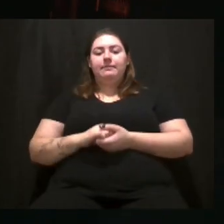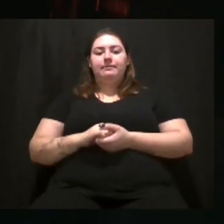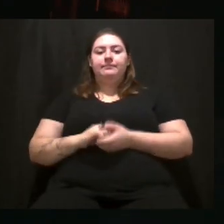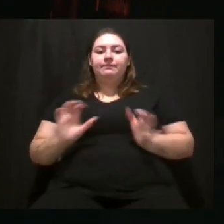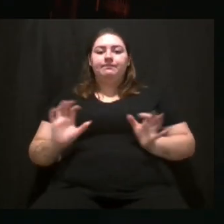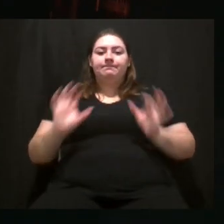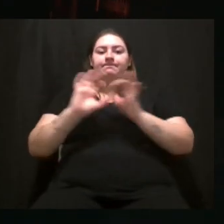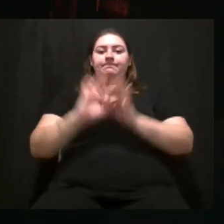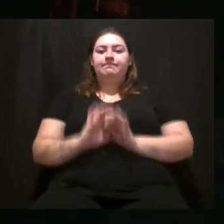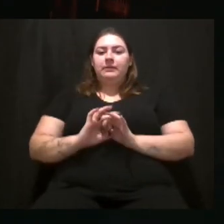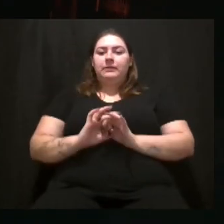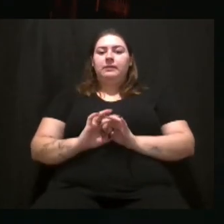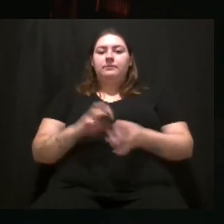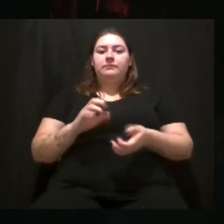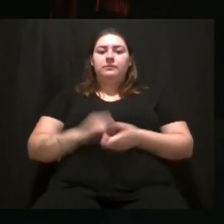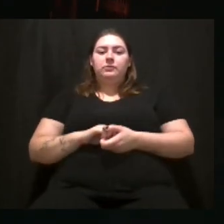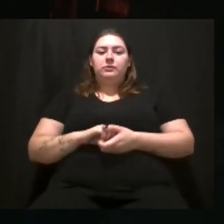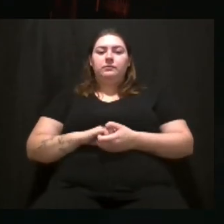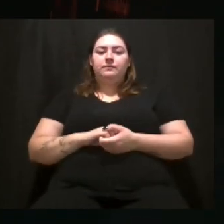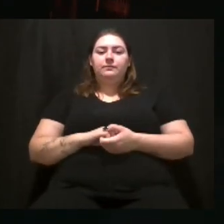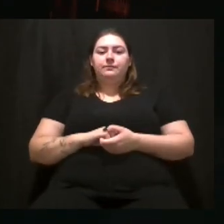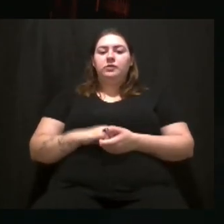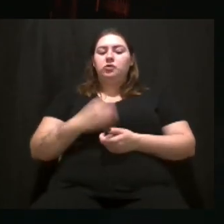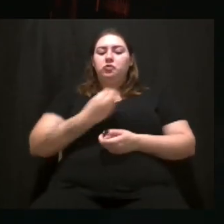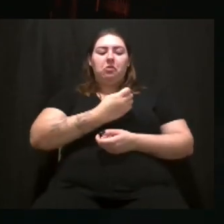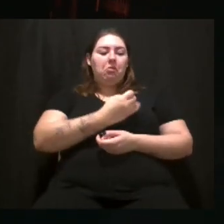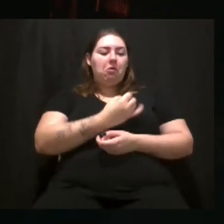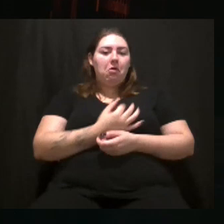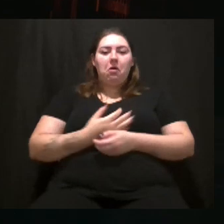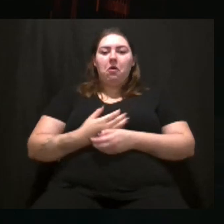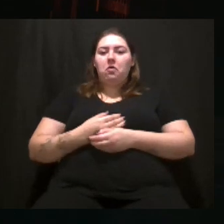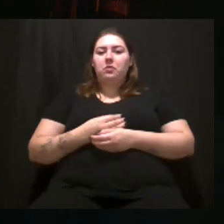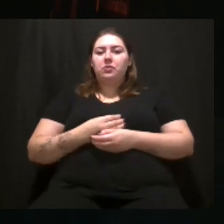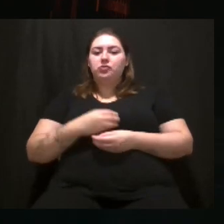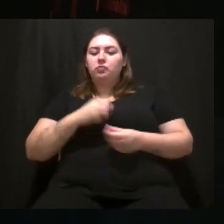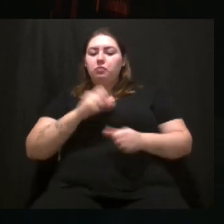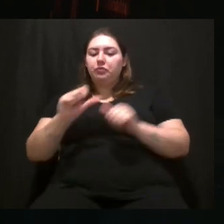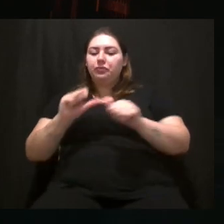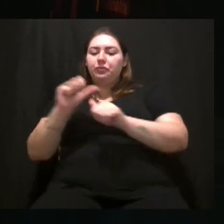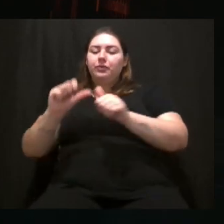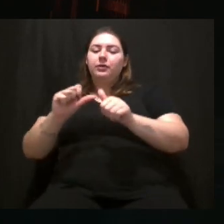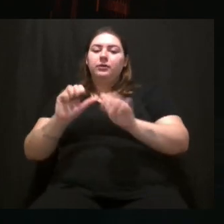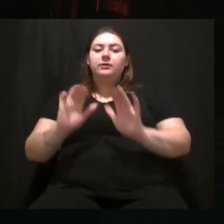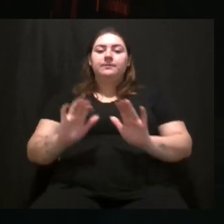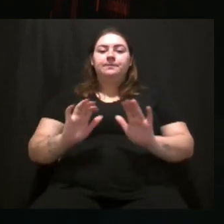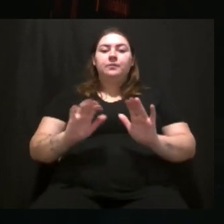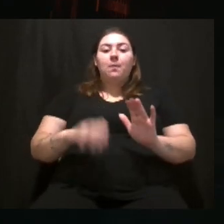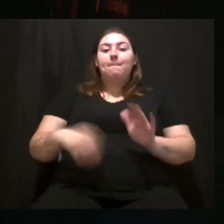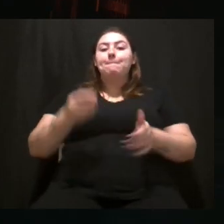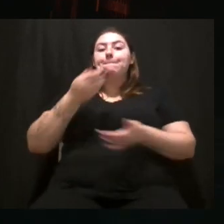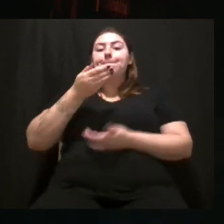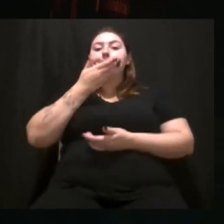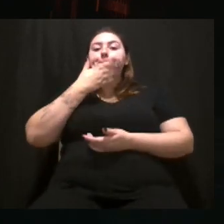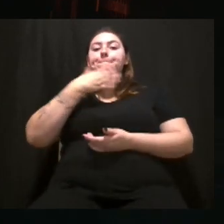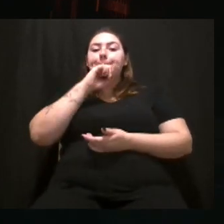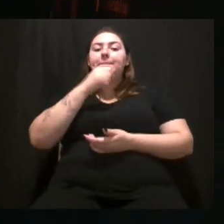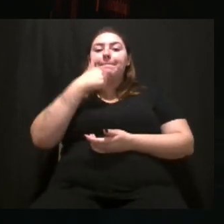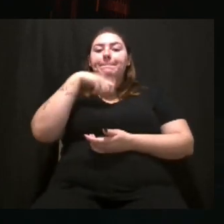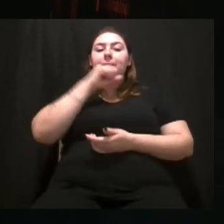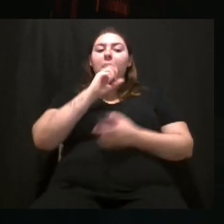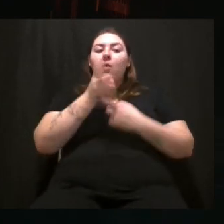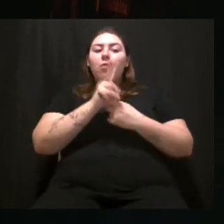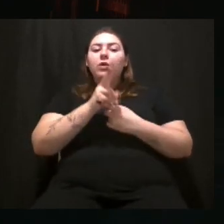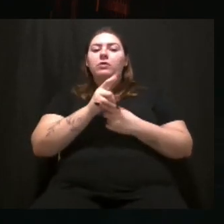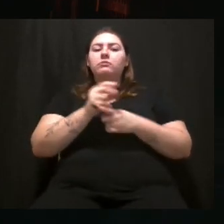notas, provas, desenvolvimento. Então, Andressa, os pais, cuidadores, quais os critérios, assim,